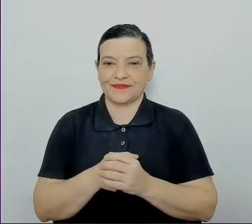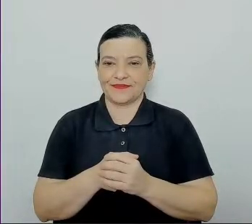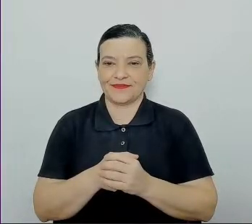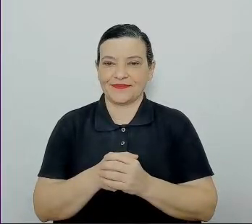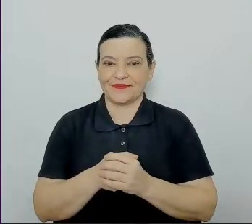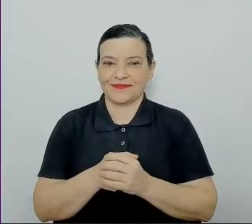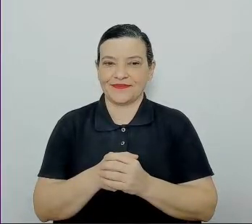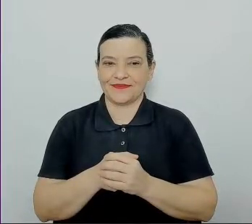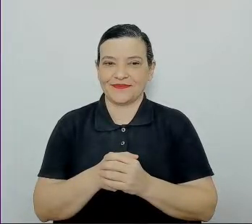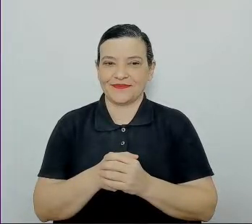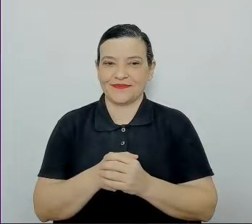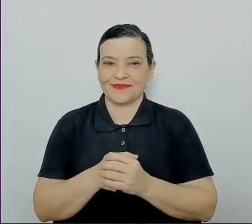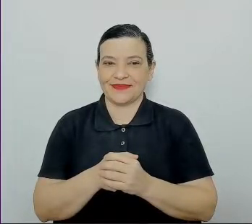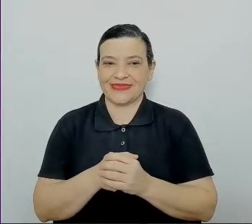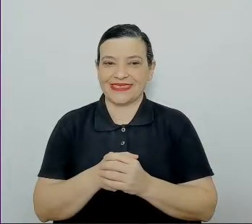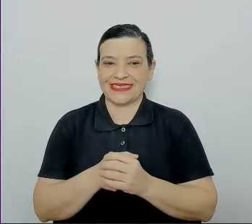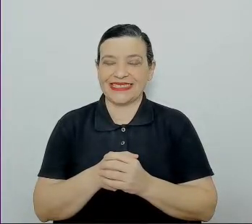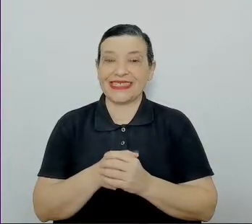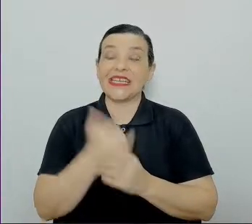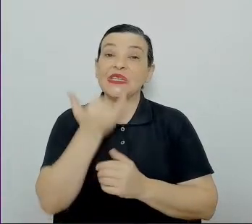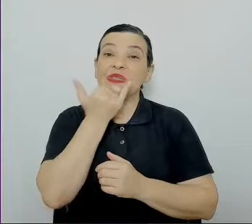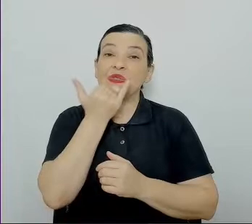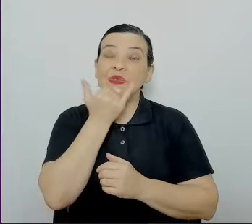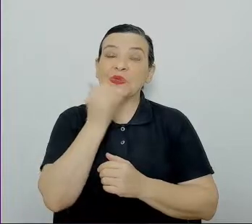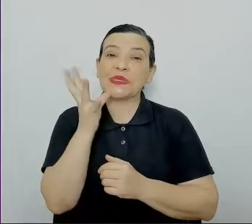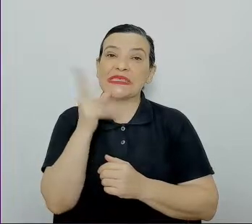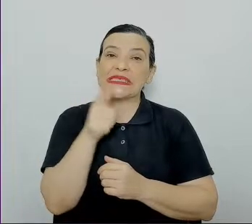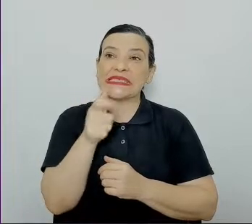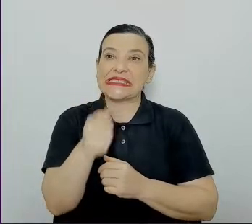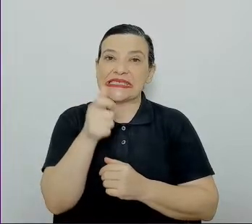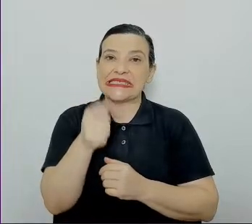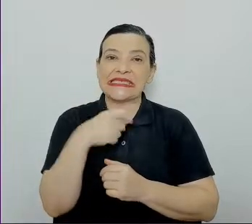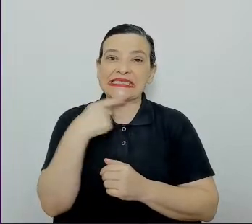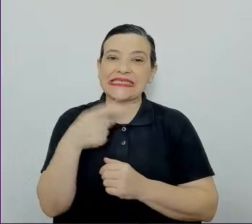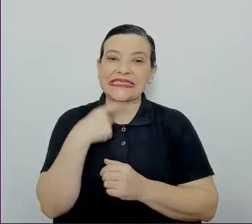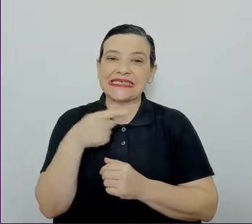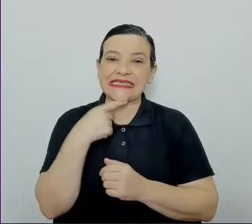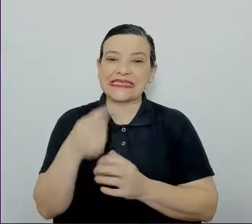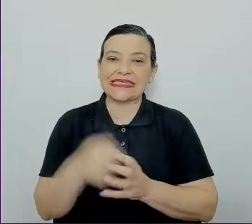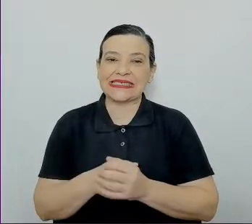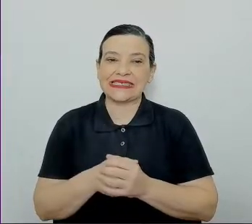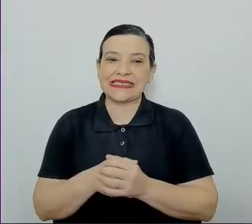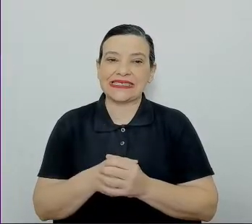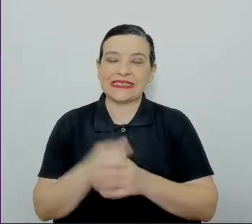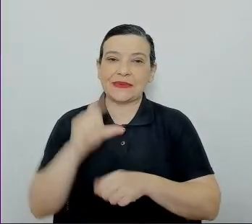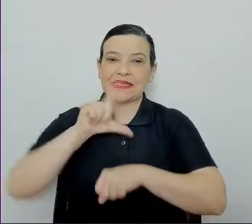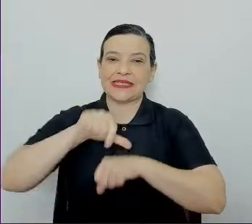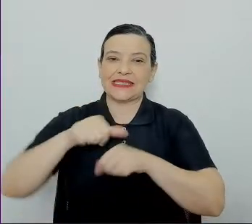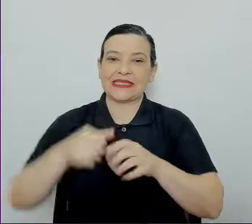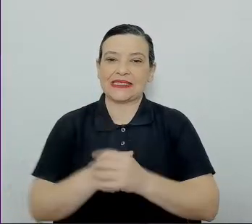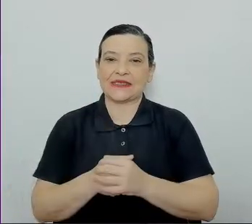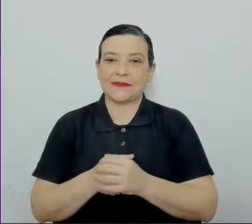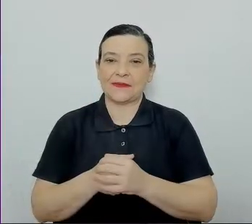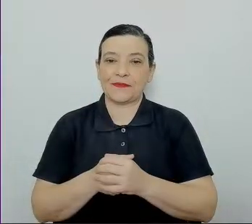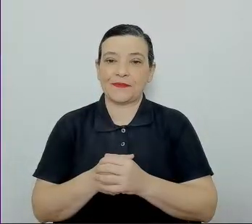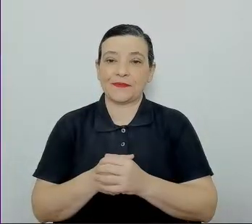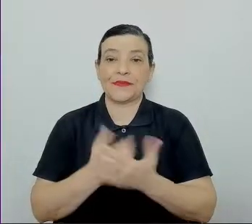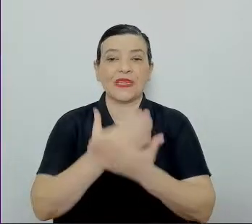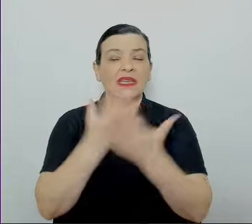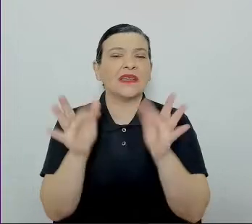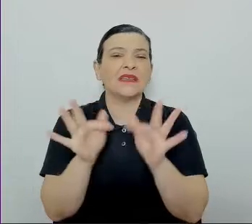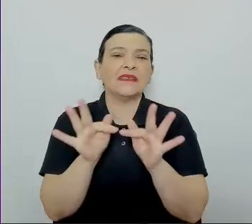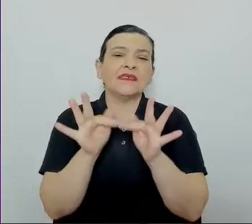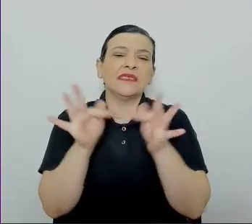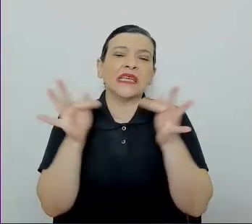Eu estou com um delay muito grande aqui, pessoal. Está bem atrasado. Então, a resposta seria, eles são simples e possuem